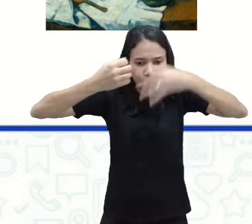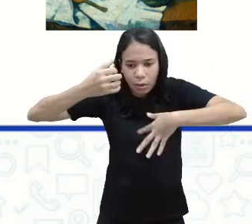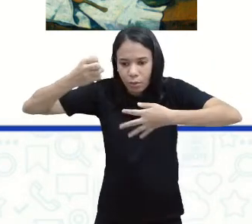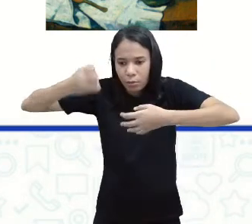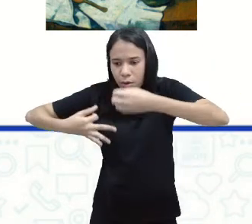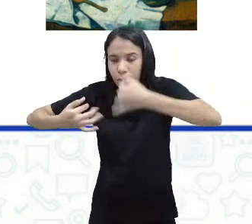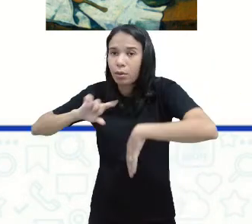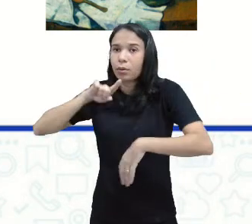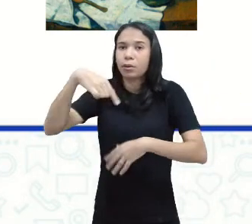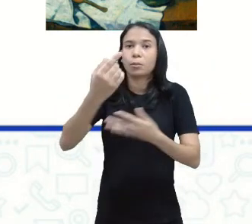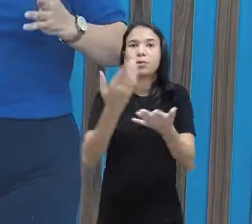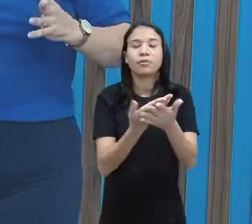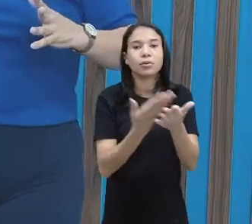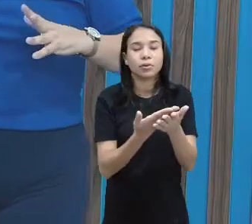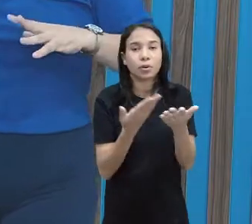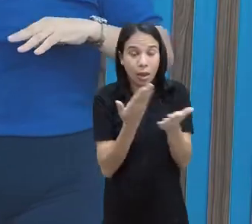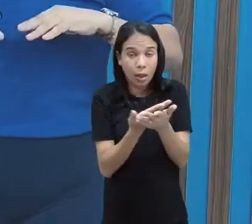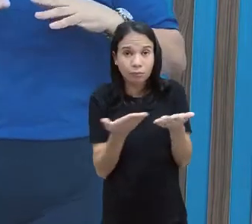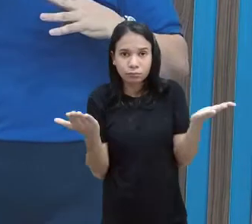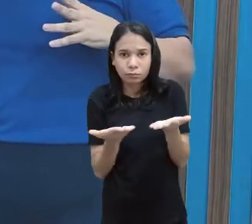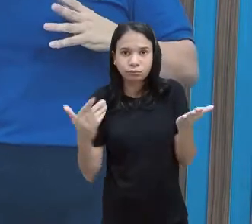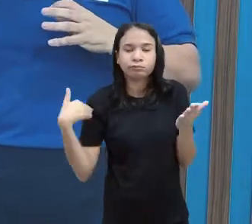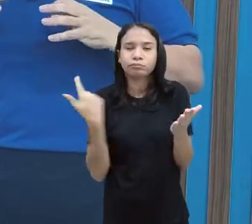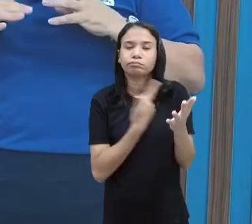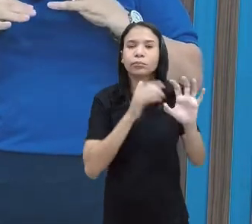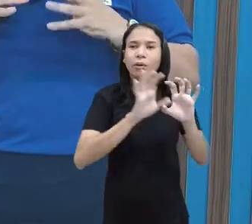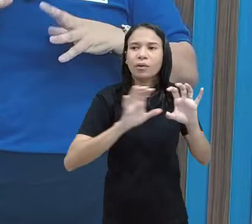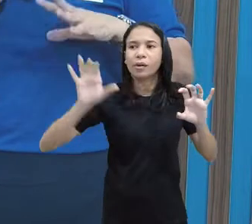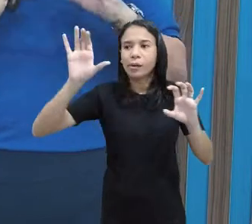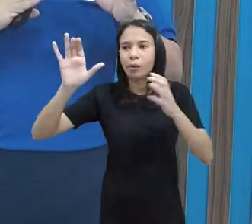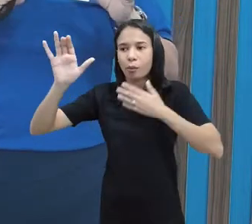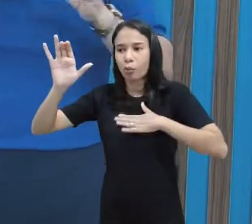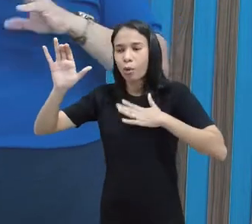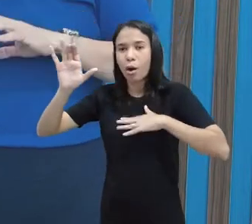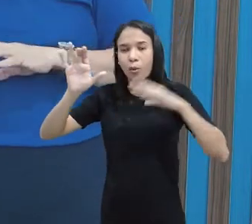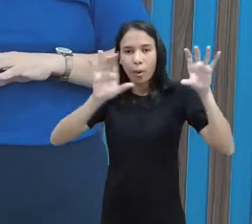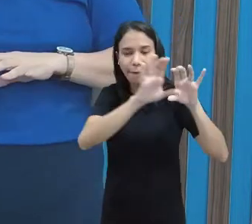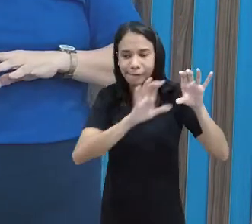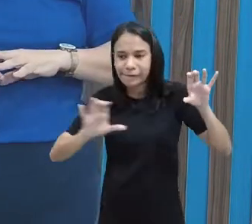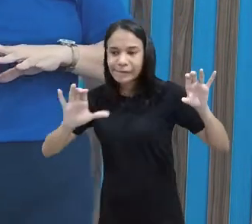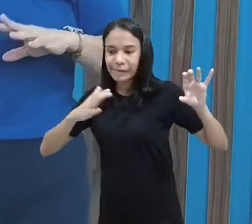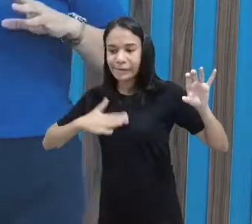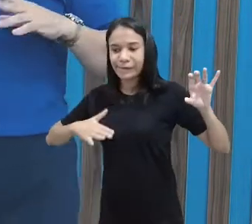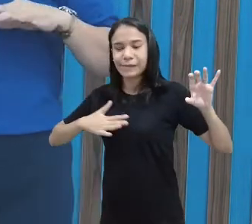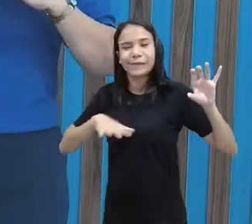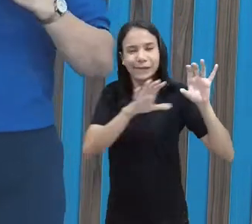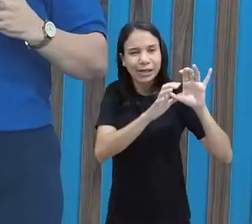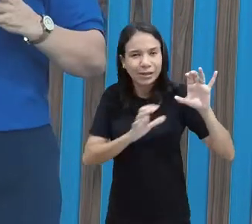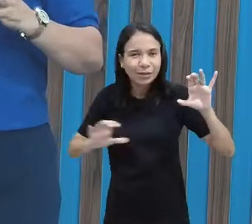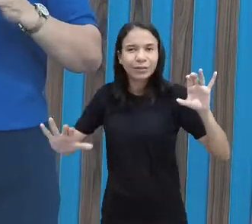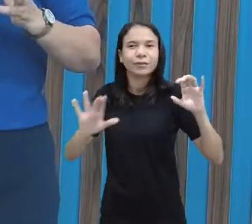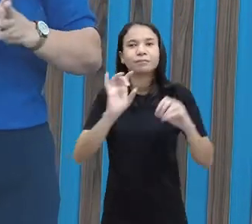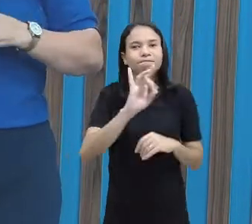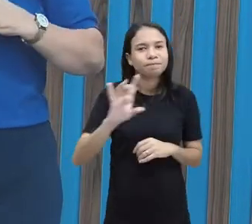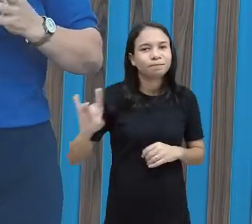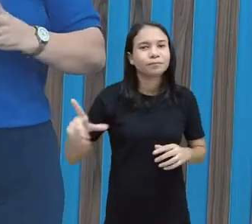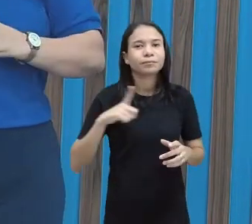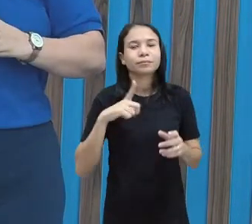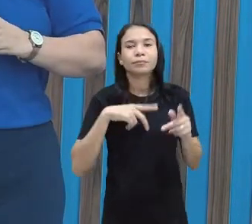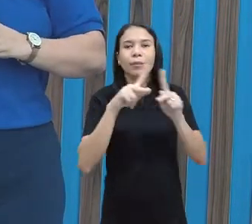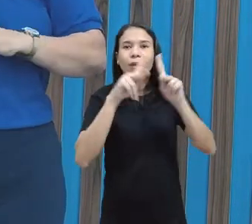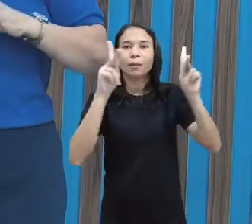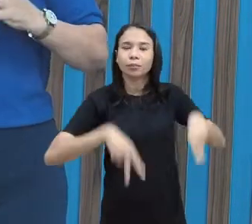depois. Eu vou dividir essa aula para que a gente possa ver com mais calma cada uma dessas vanguardas. Assim que o